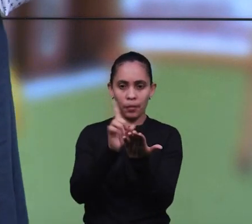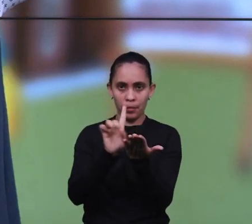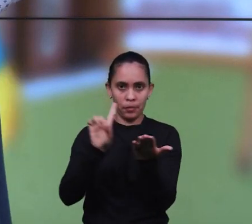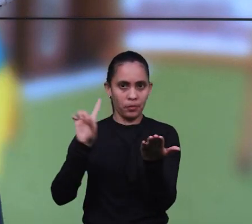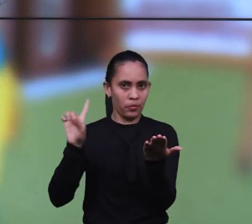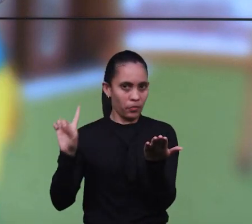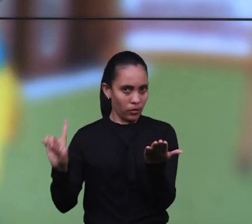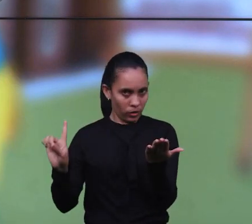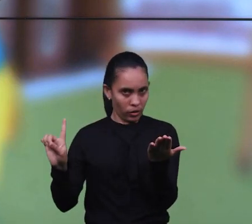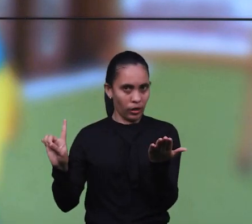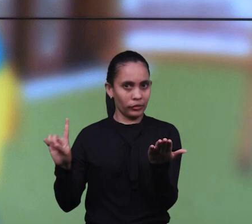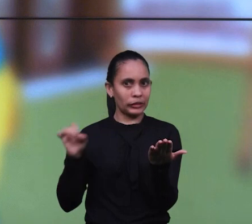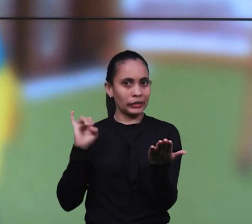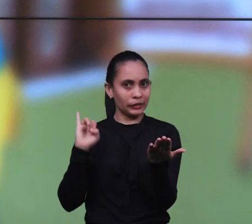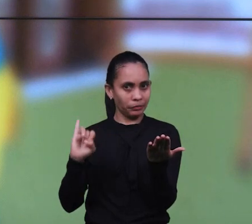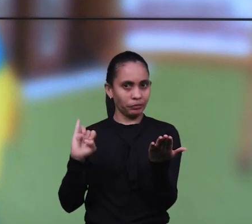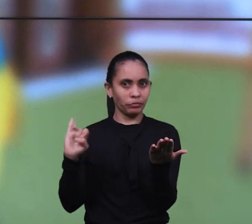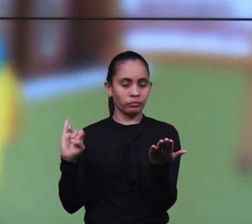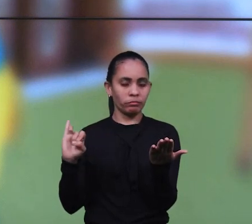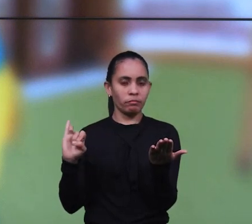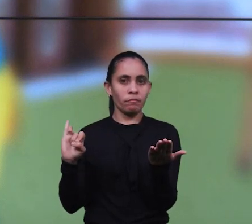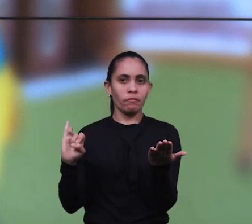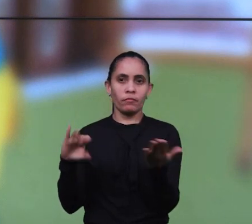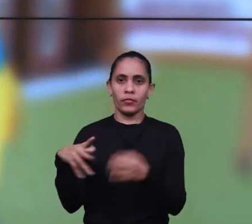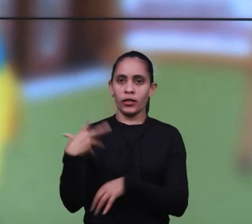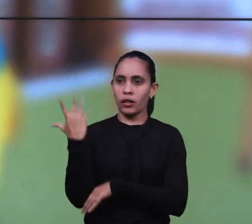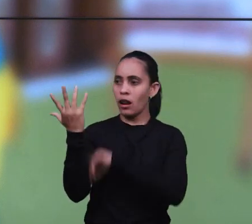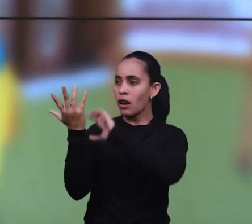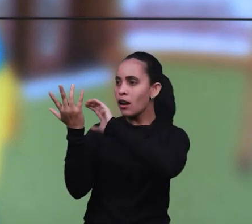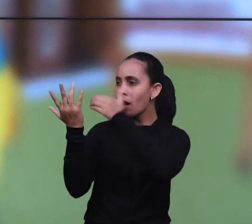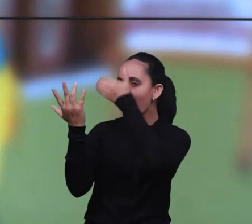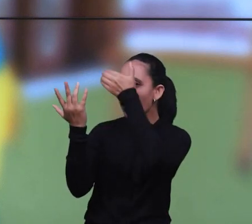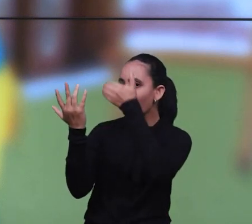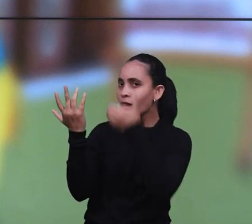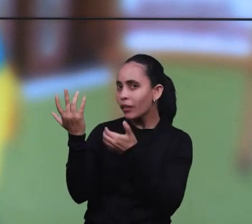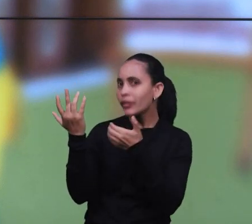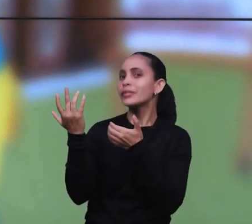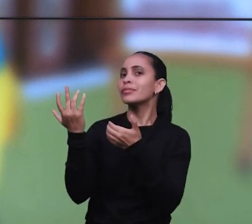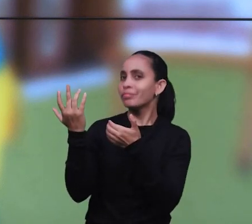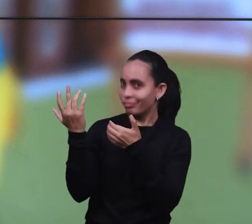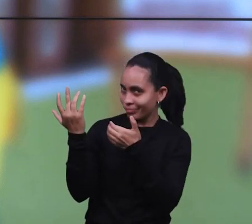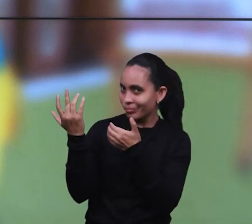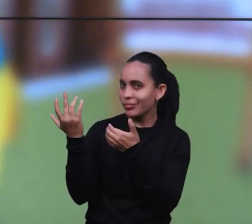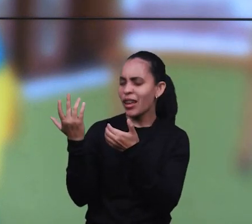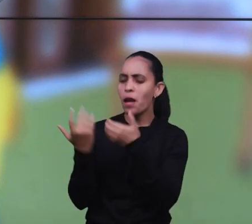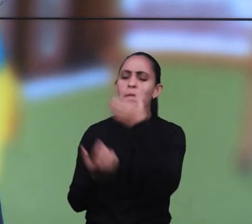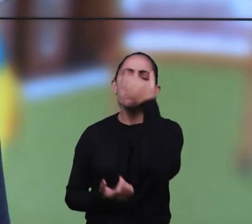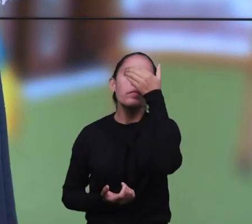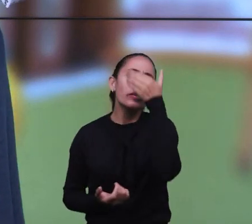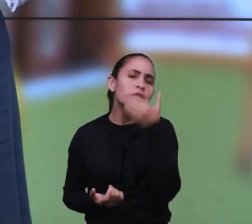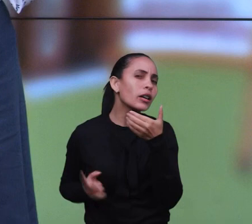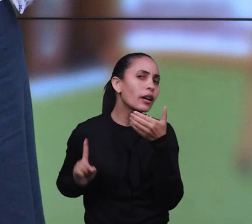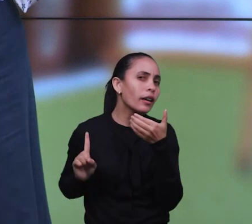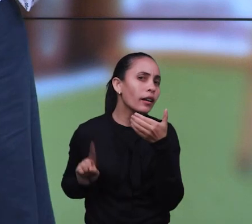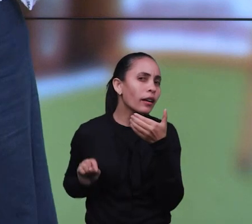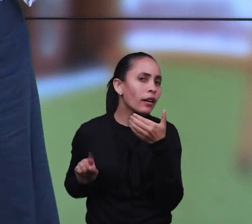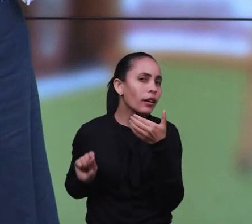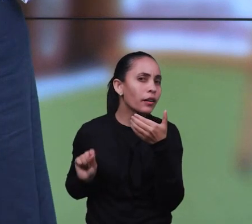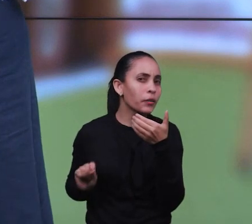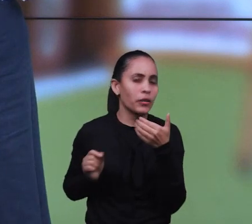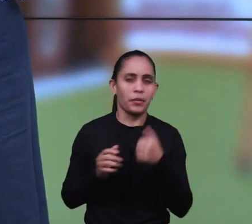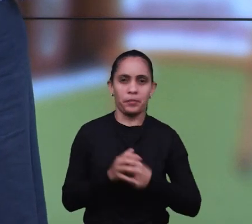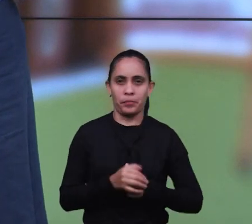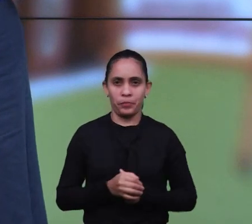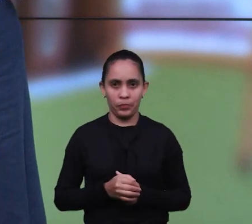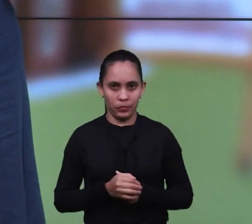alimentados pela palavra. A noiva fala que ela ia se alimentar daquele fruto. A palavra diz que a maçã